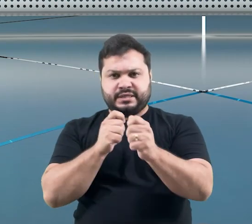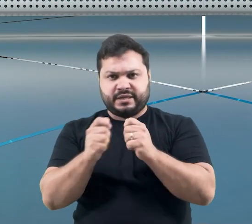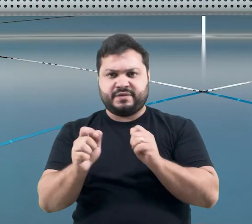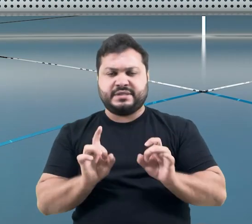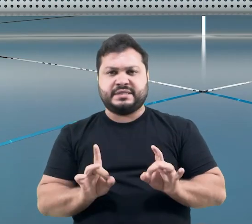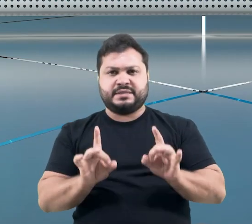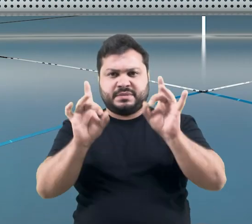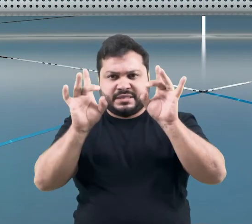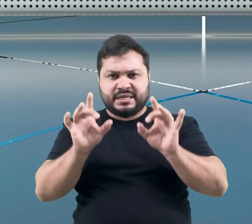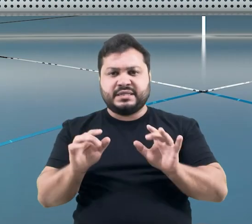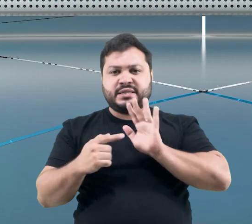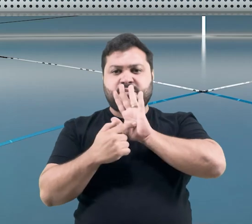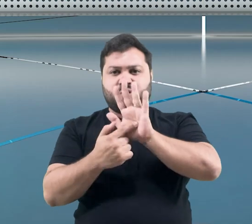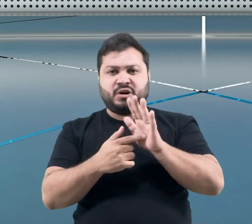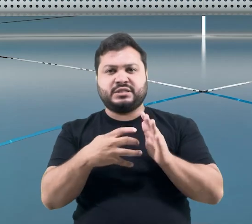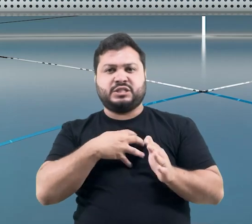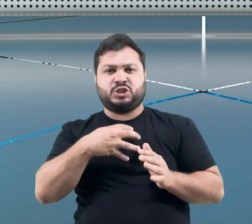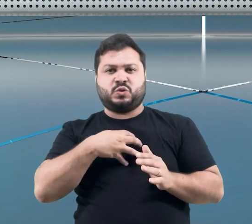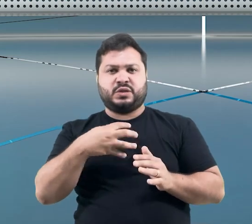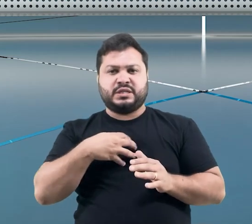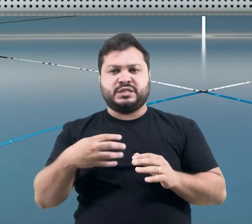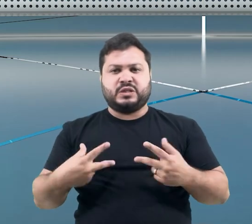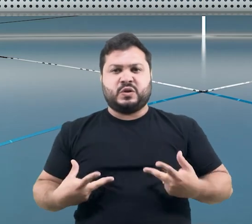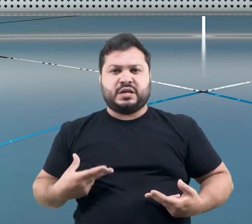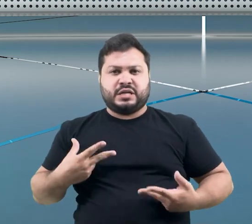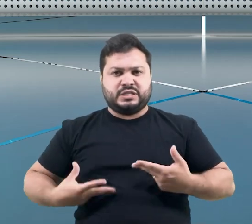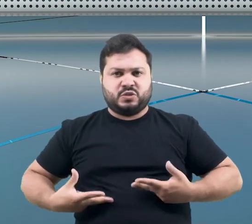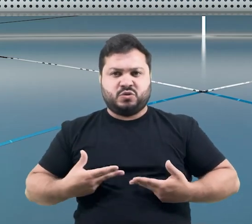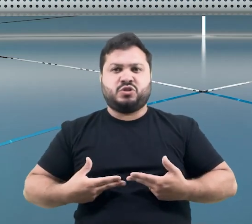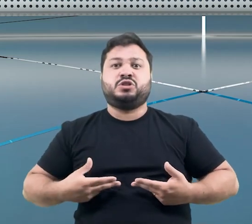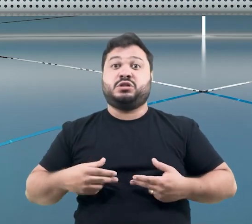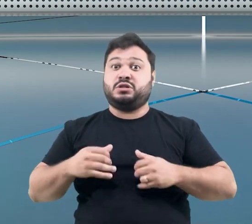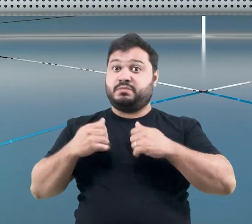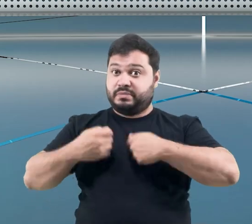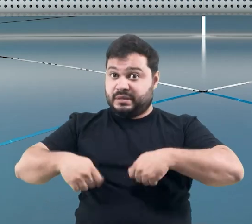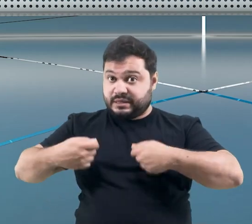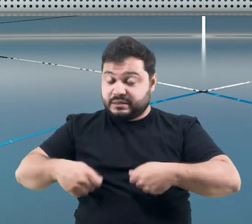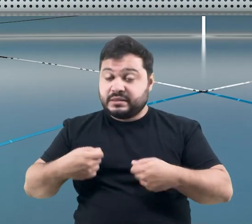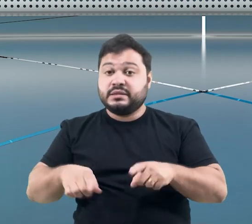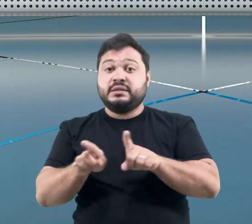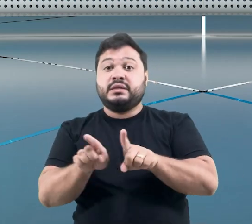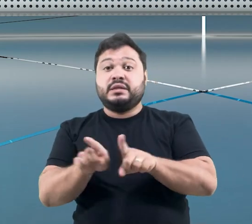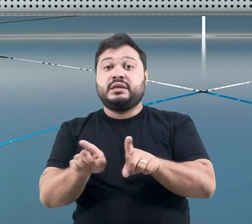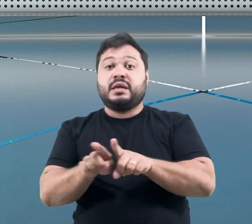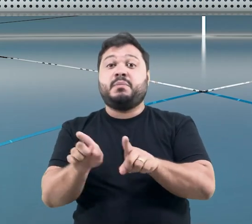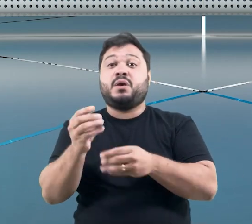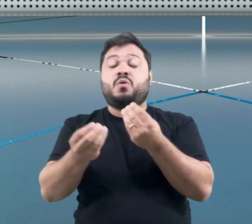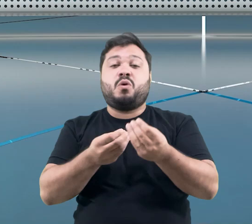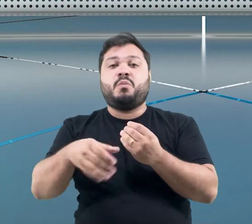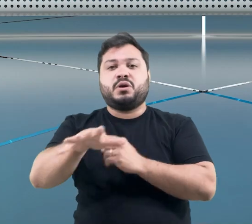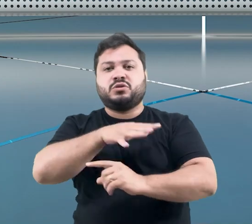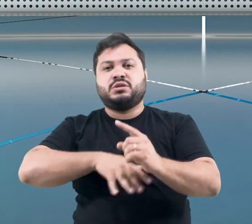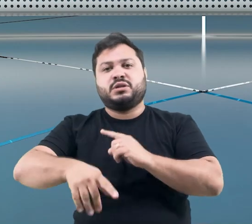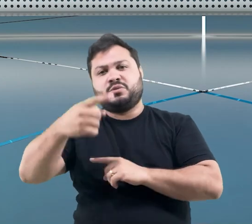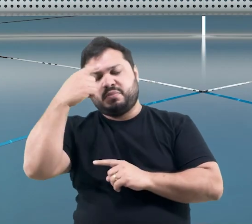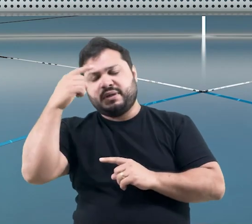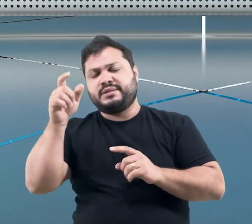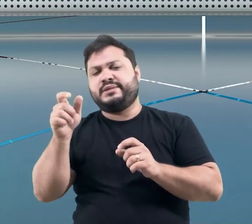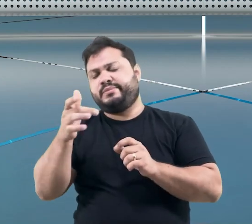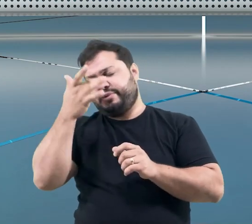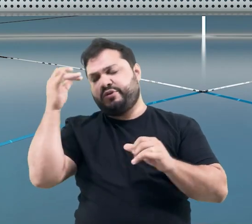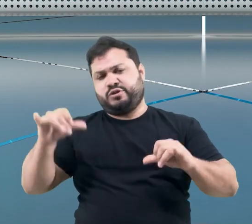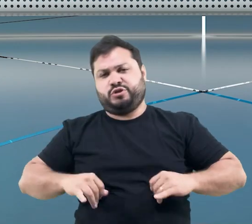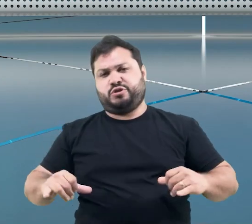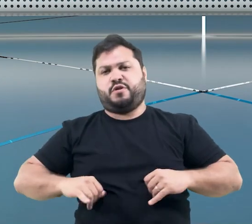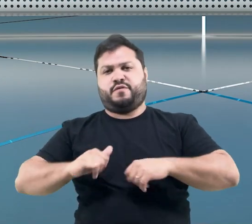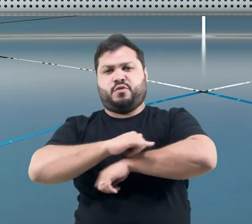Entrevista, especialista destaca as situações em que a cirurgia bariátrica é indicada, além do estigma social que acompanha quem